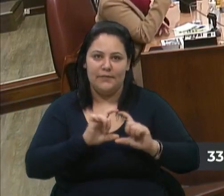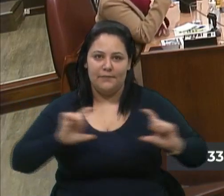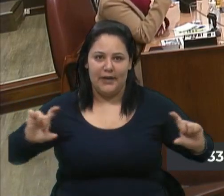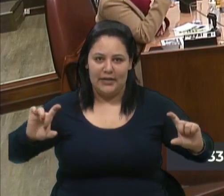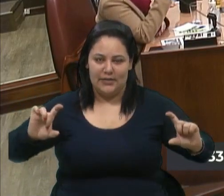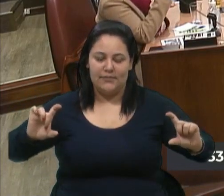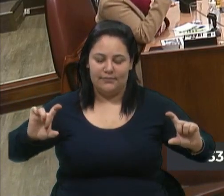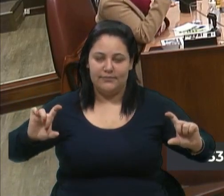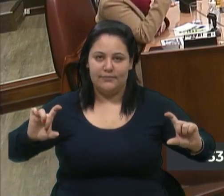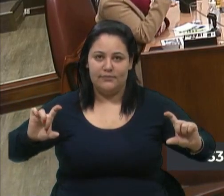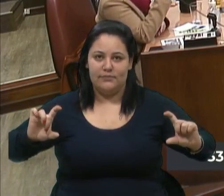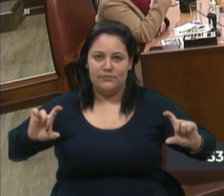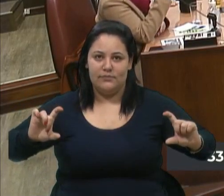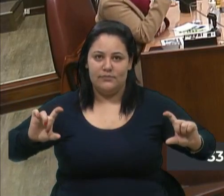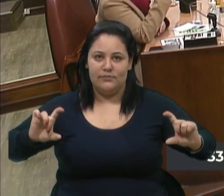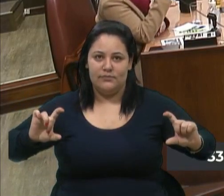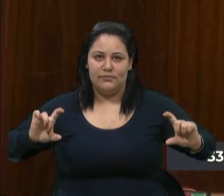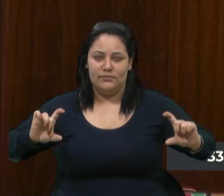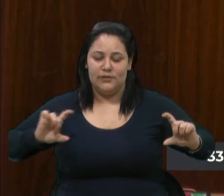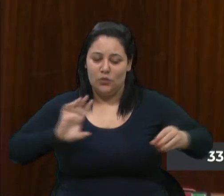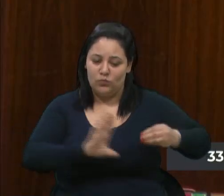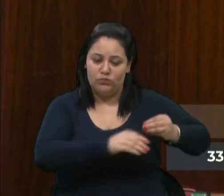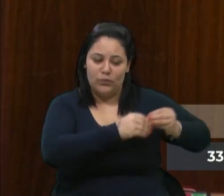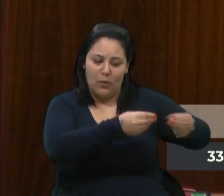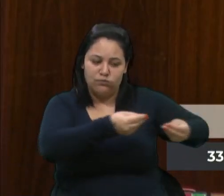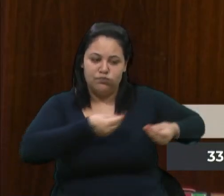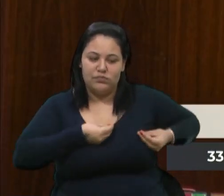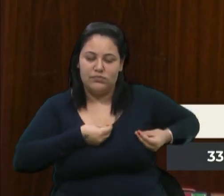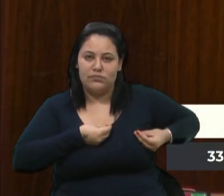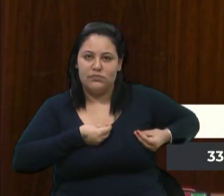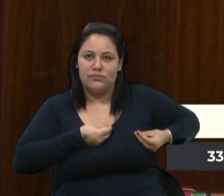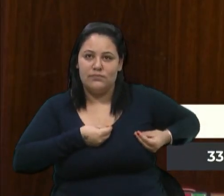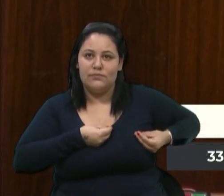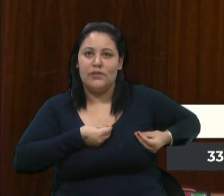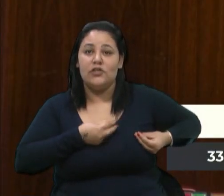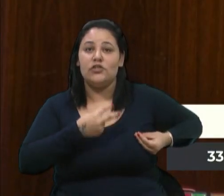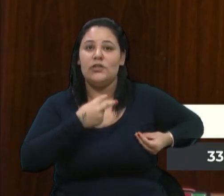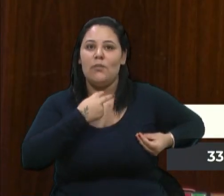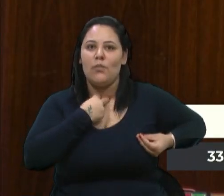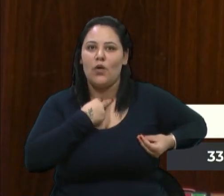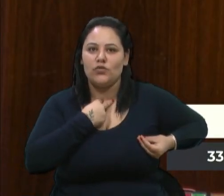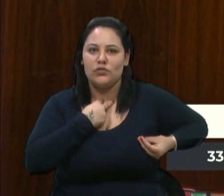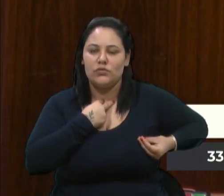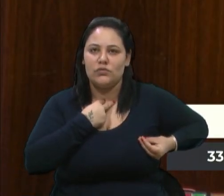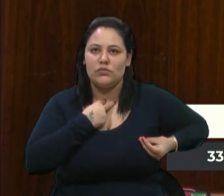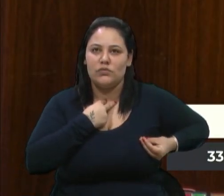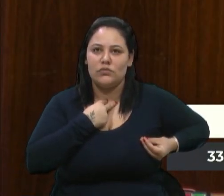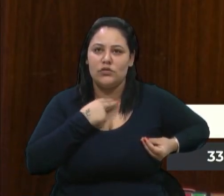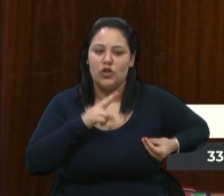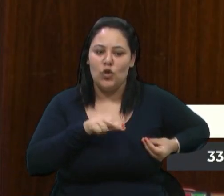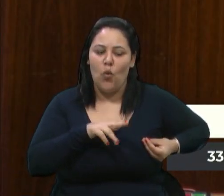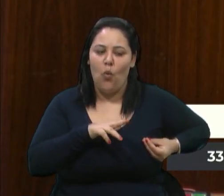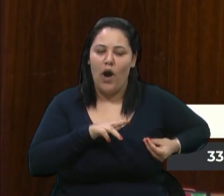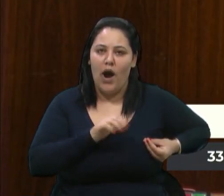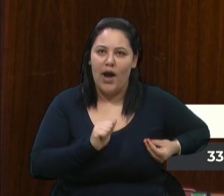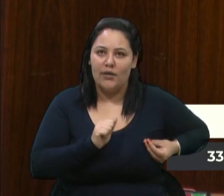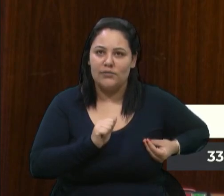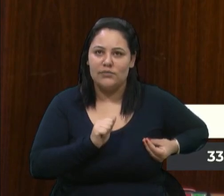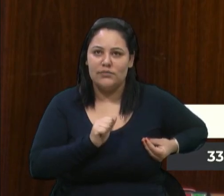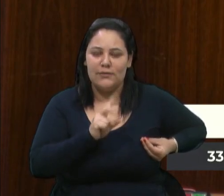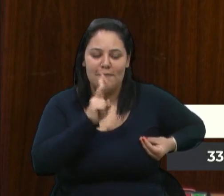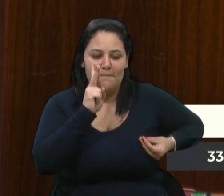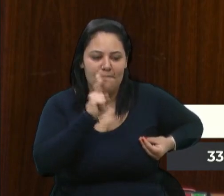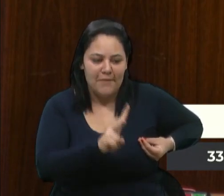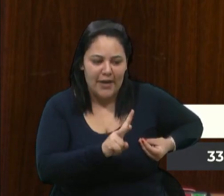parafraseando, que eu trago para mim, que é que a gente não pode nunca passar por uma pessoa